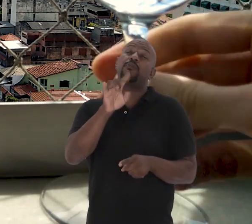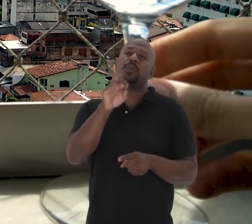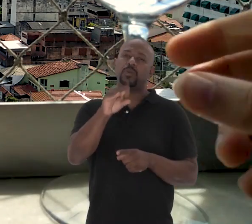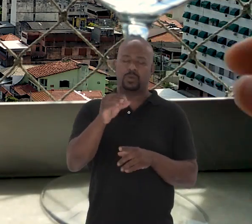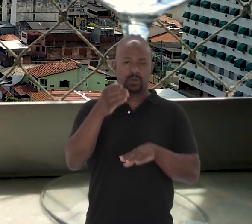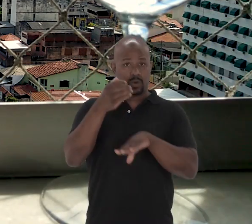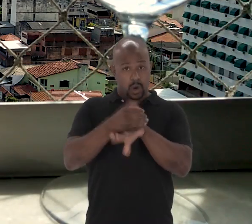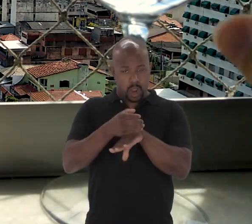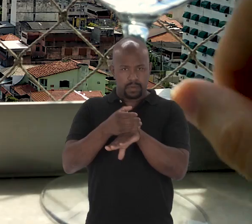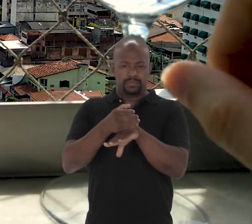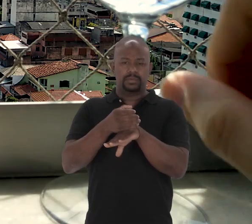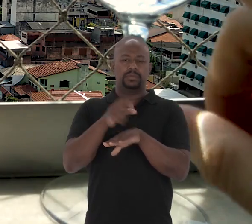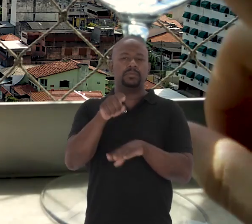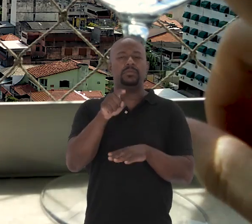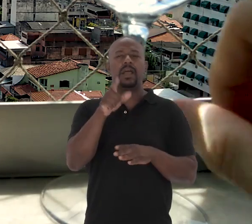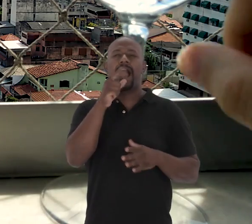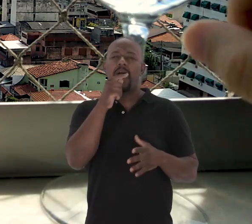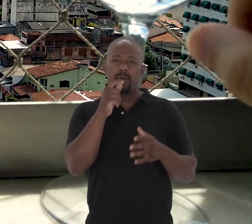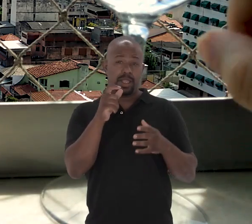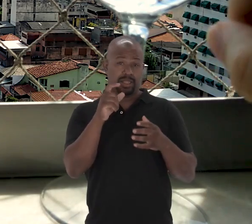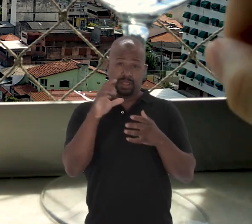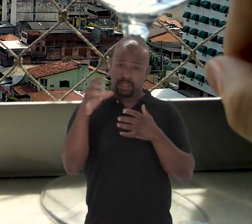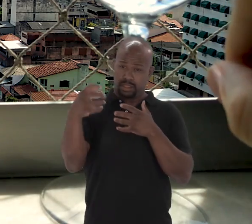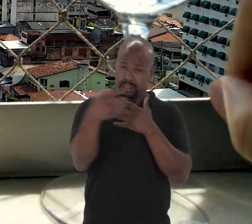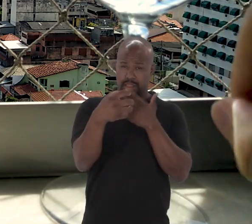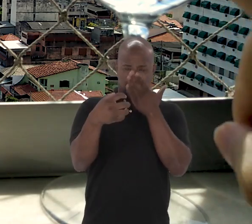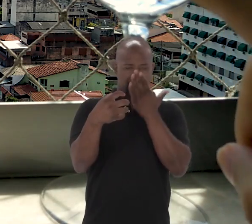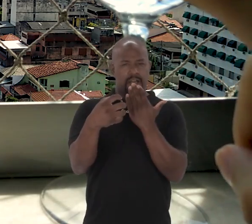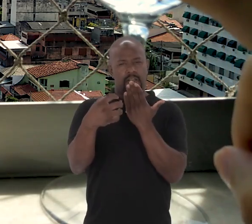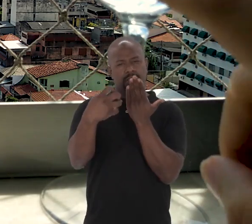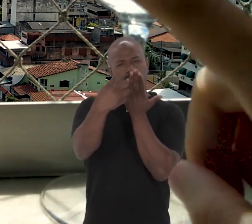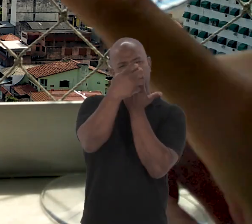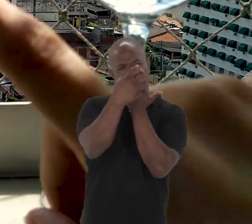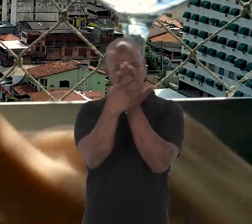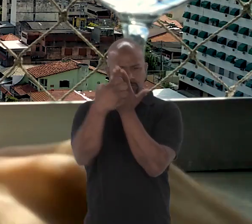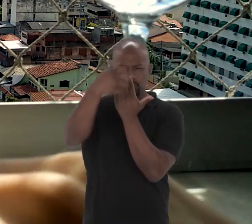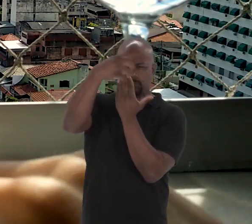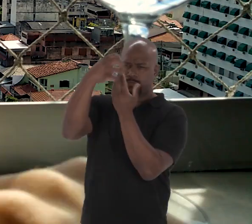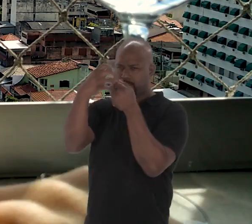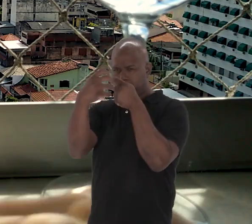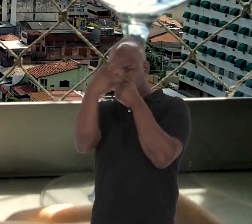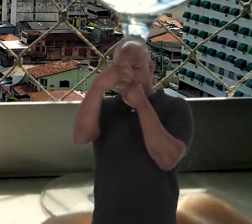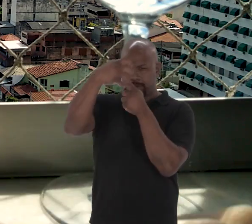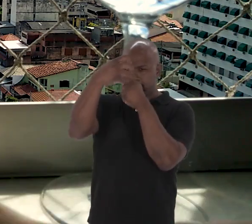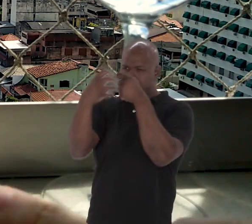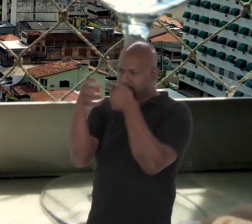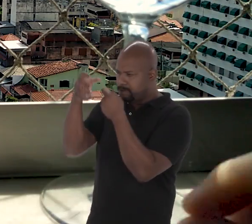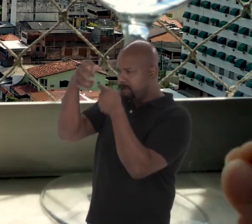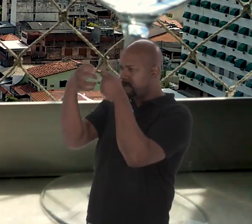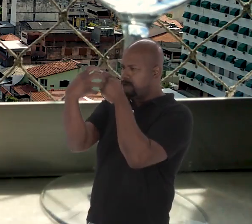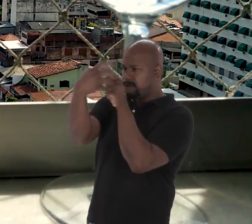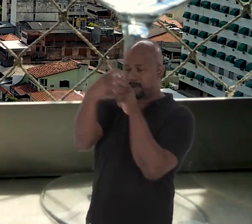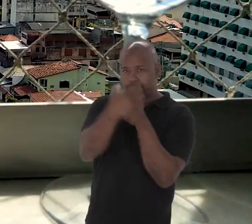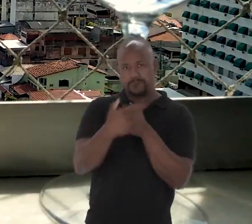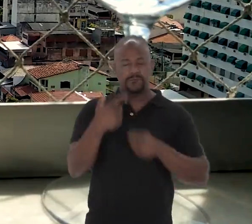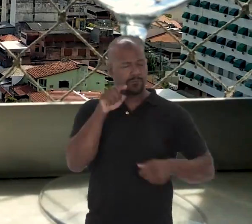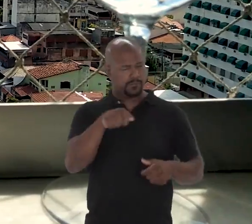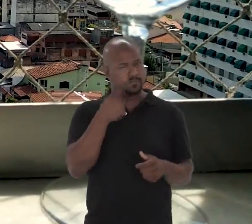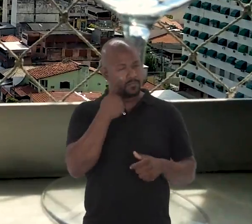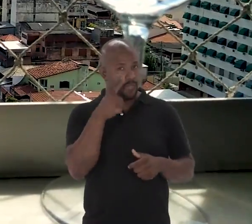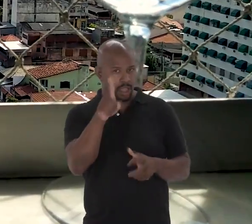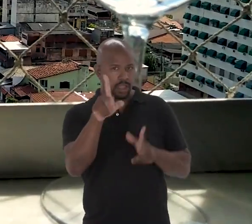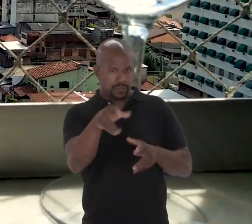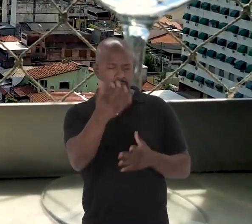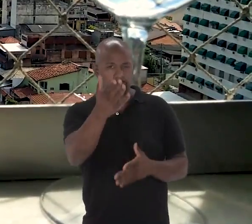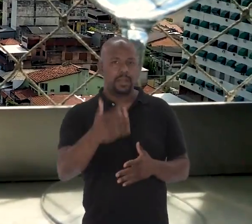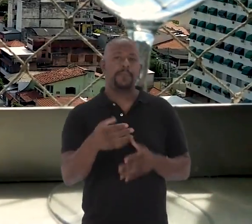Colocar o copo que eu meti com água na frente da minha câmera para ver o que que isso altera na minha fotografia. Eu vim aqui para frente,